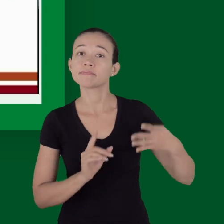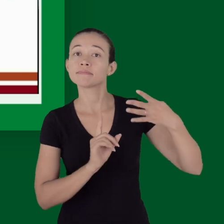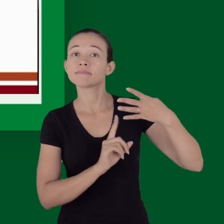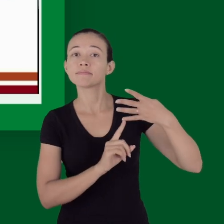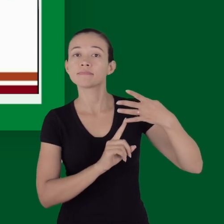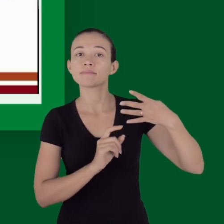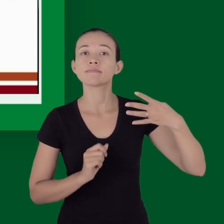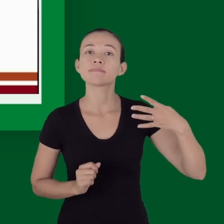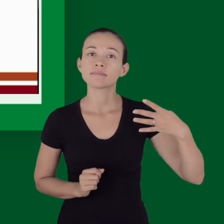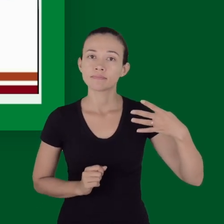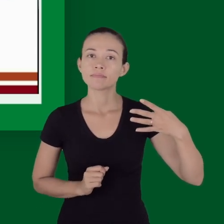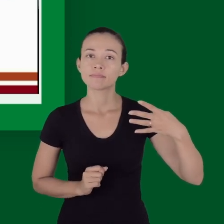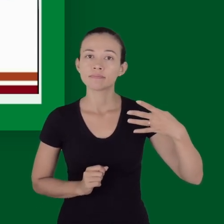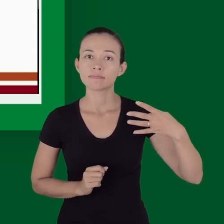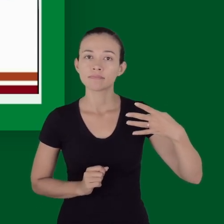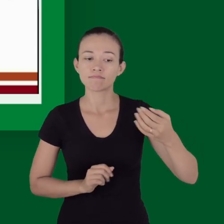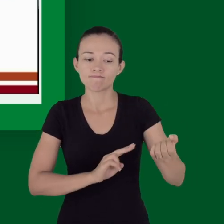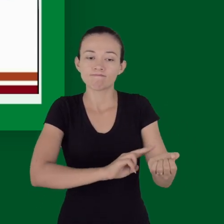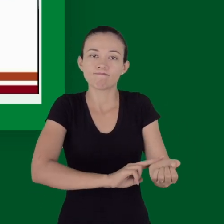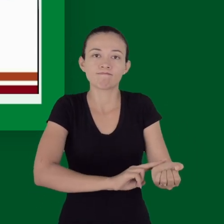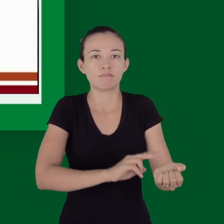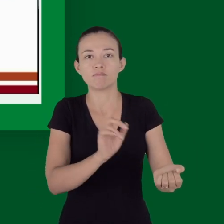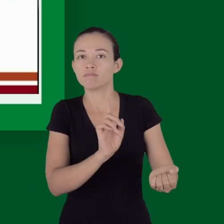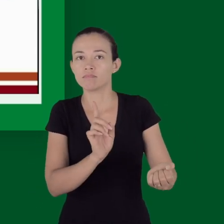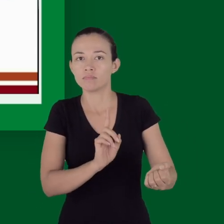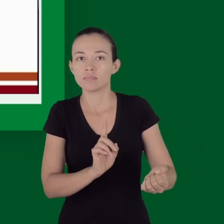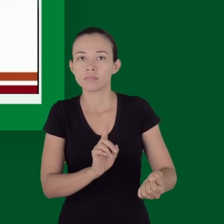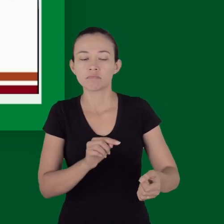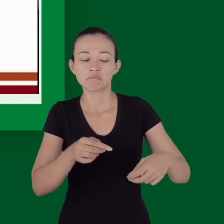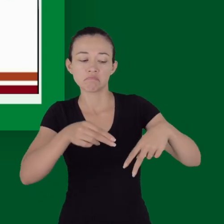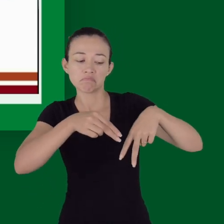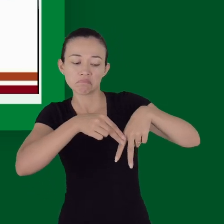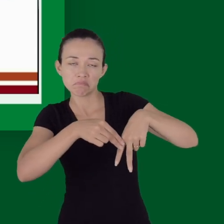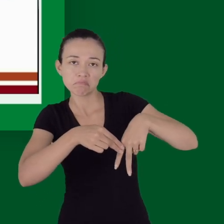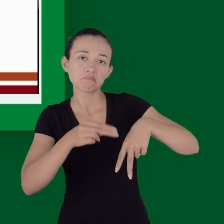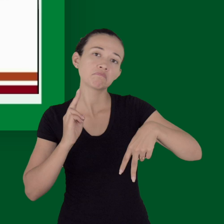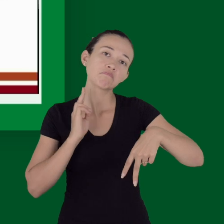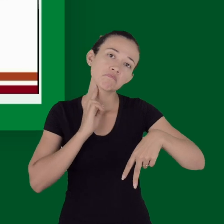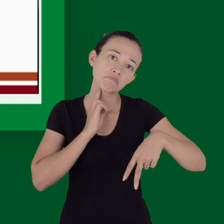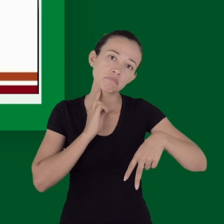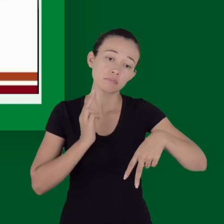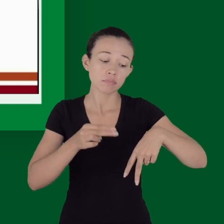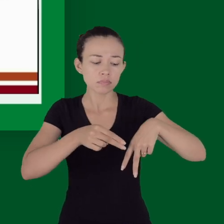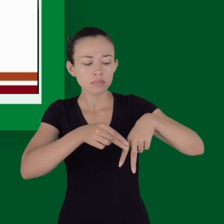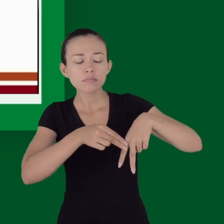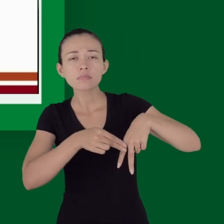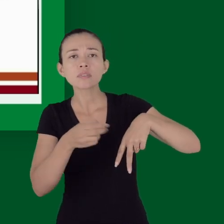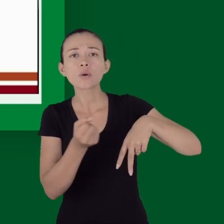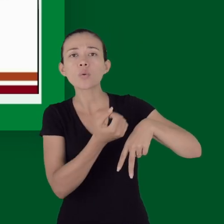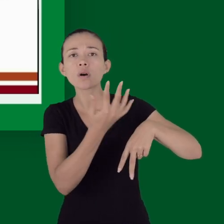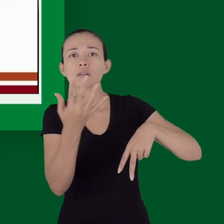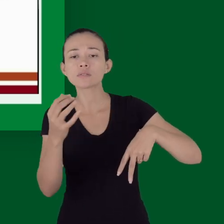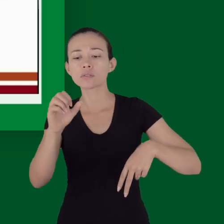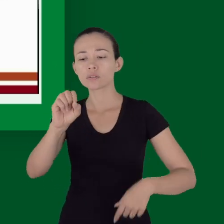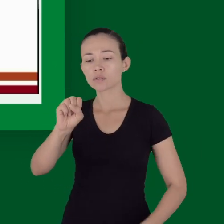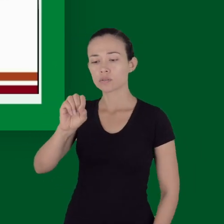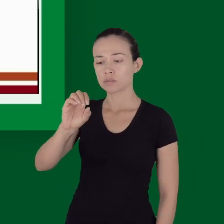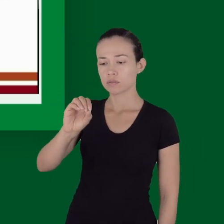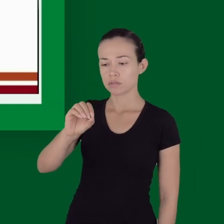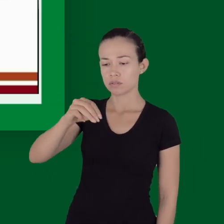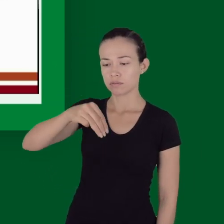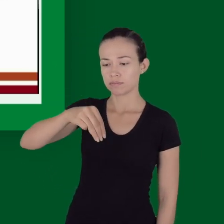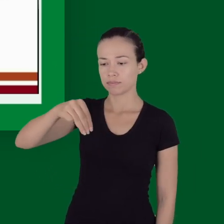palpar classe quatro a palpação somente de cursos centrais né femoral dá uma uma ideia aí de